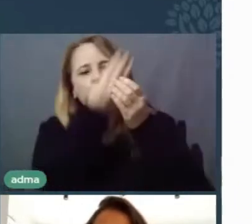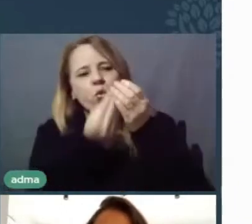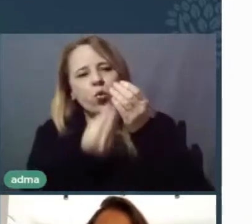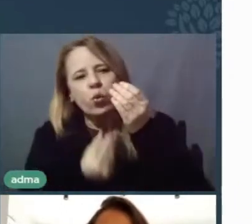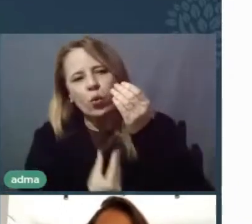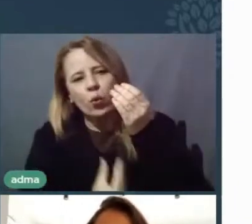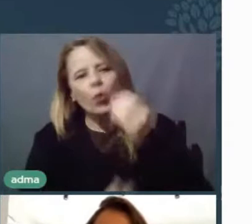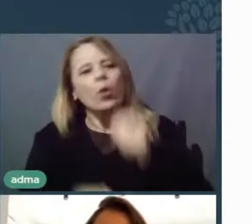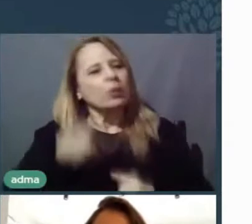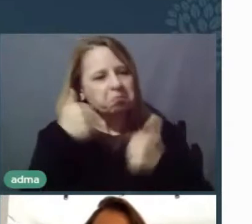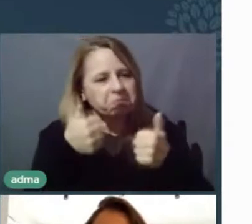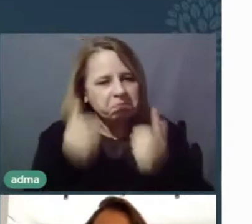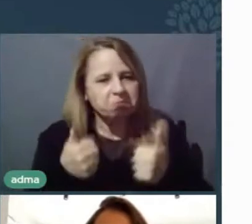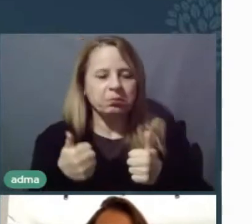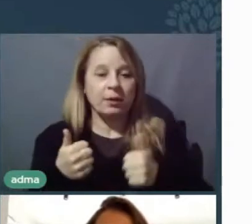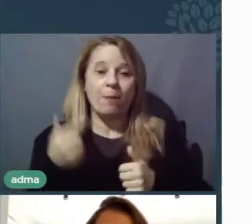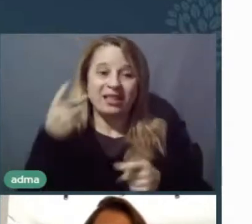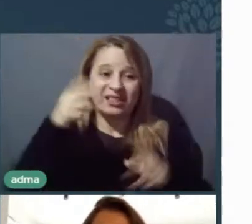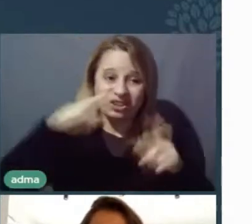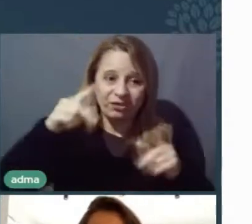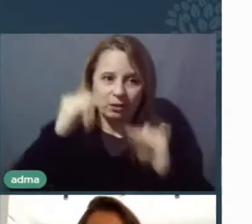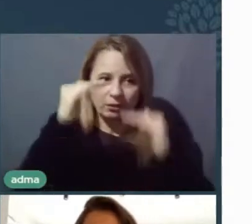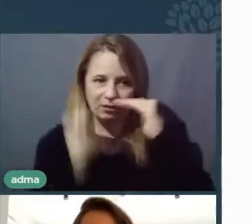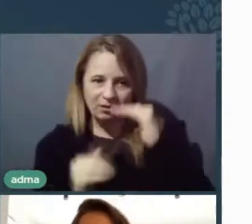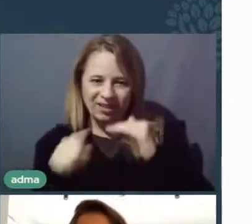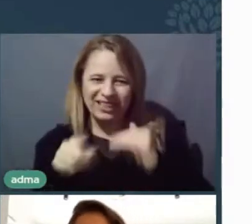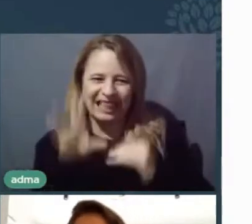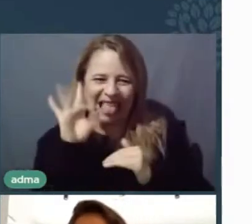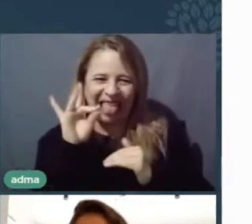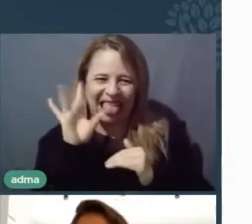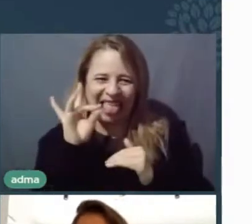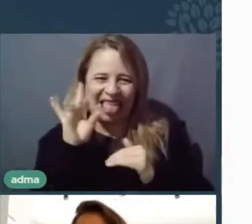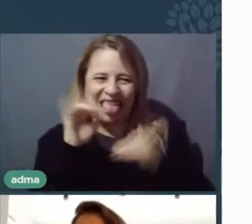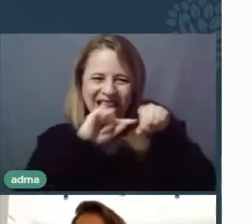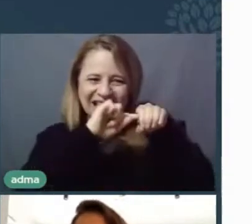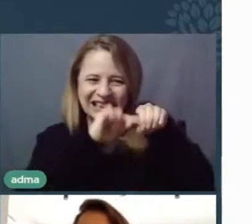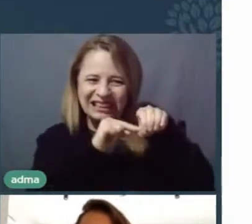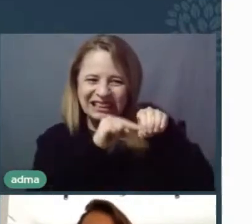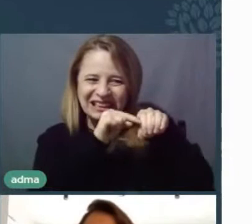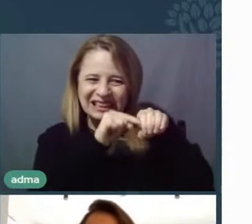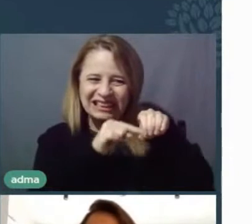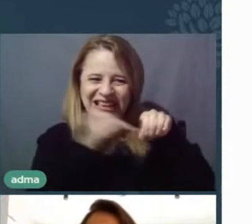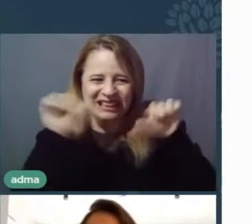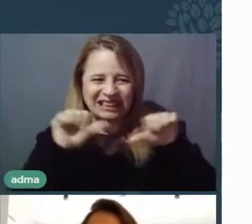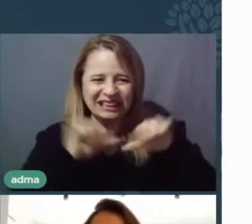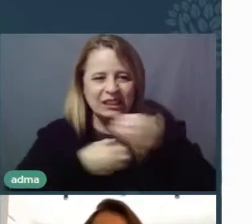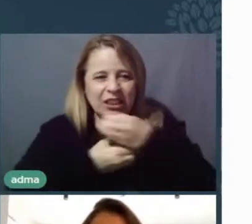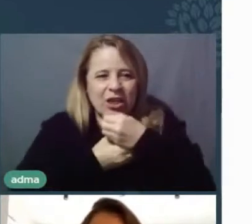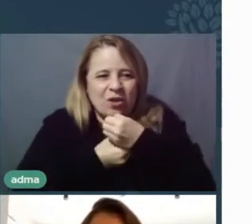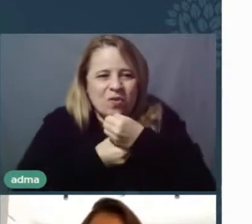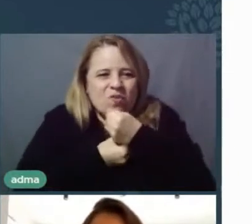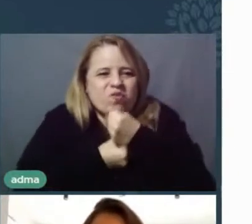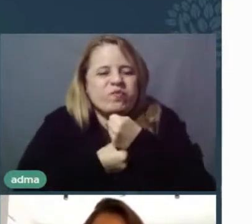interessante. A via aérea do indivíduo com asma, ela é uma via aérea inflamada, que diminui o seu calibre, ela fica mais estreita e tem